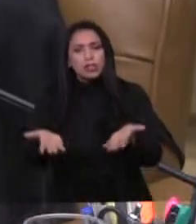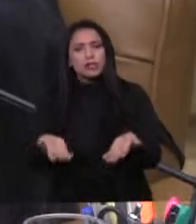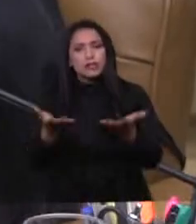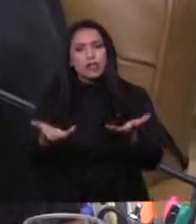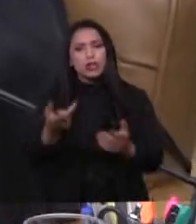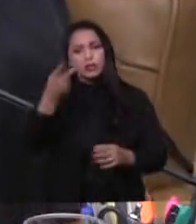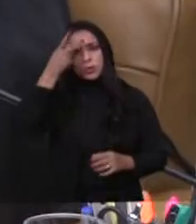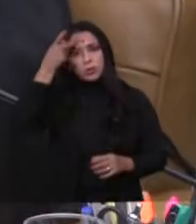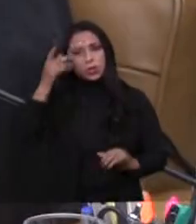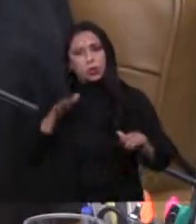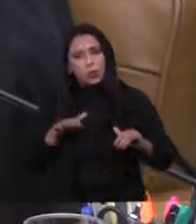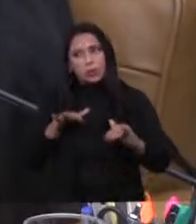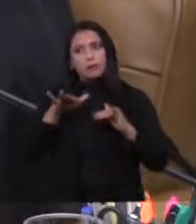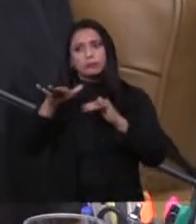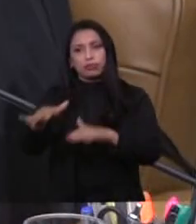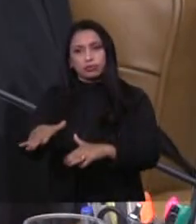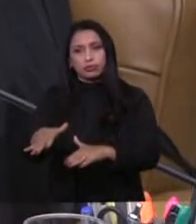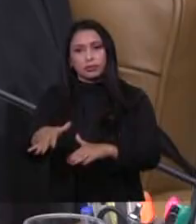de atuação.